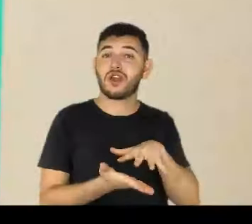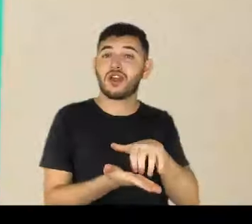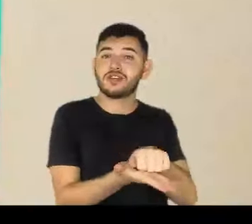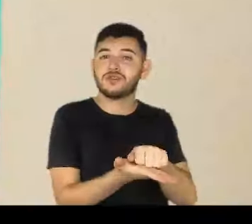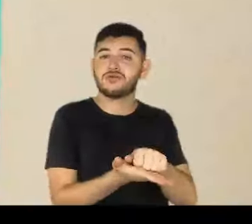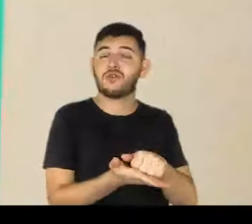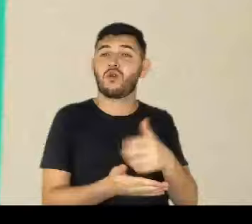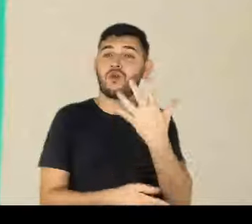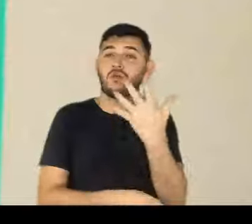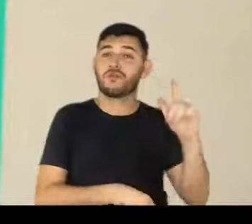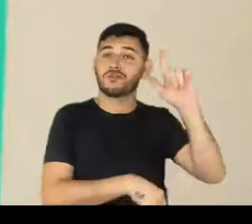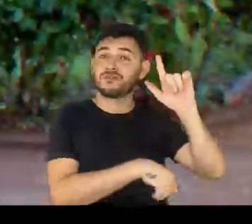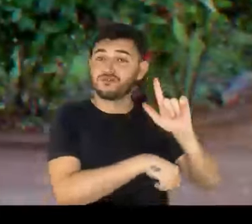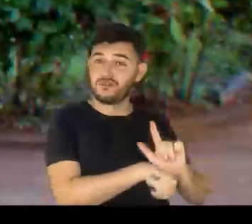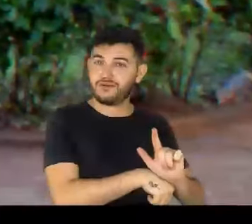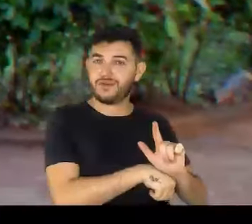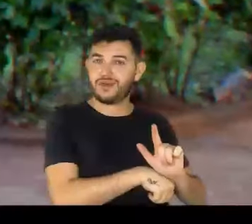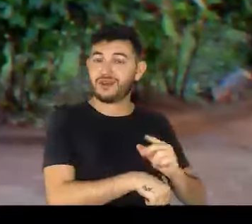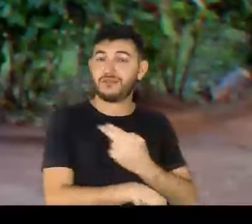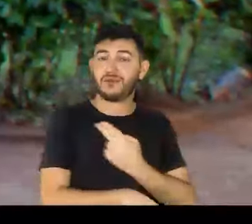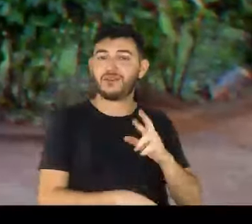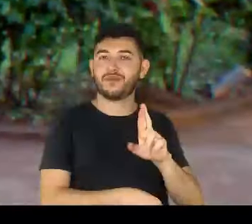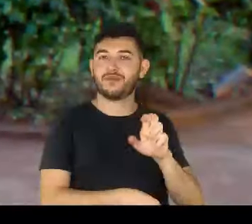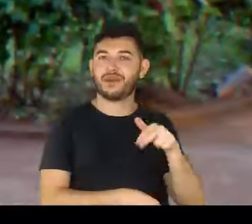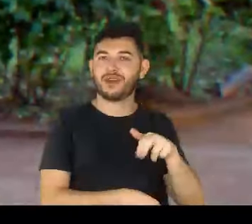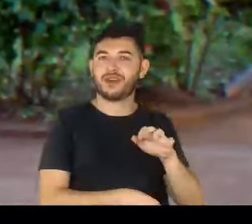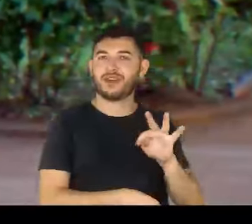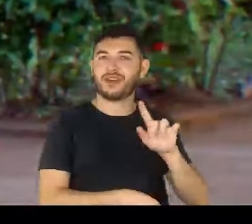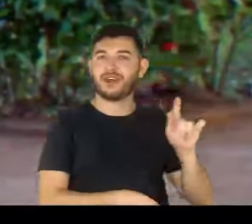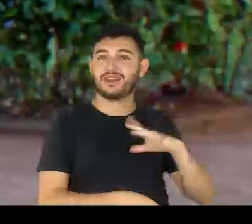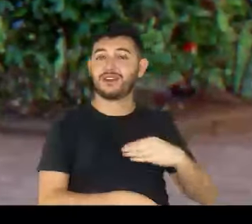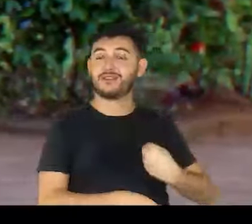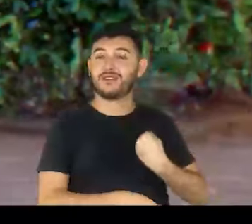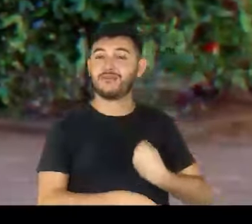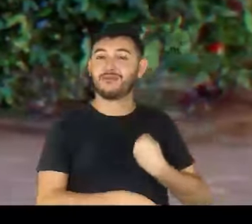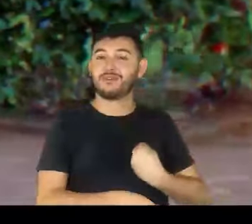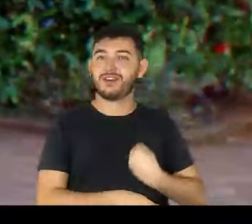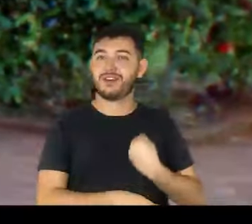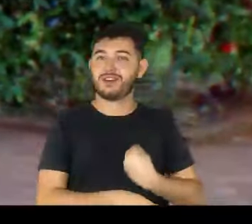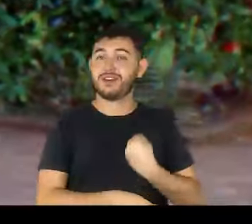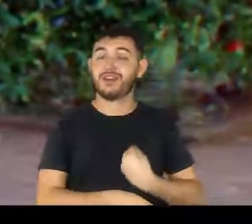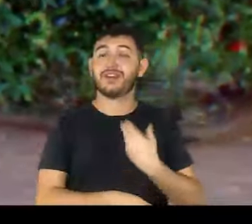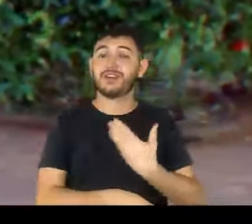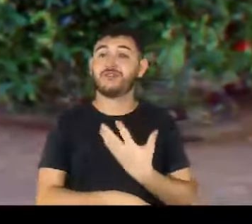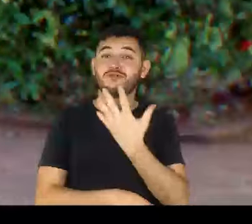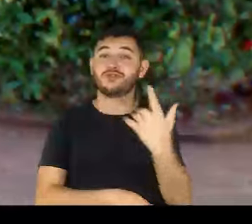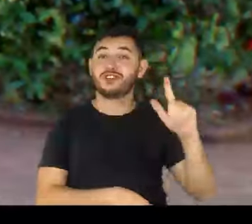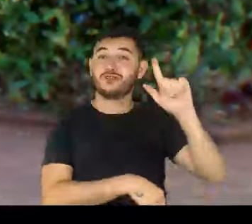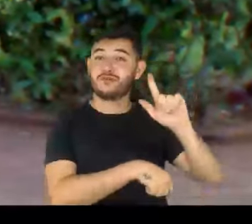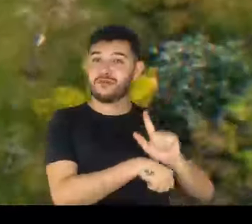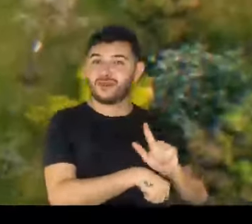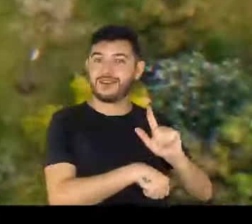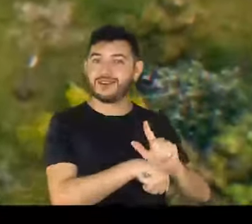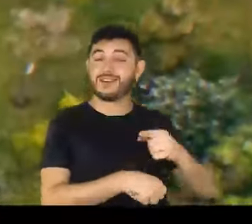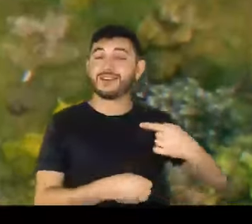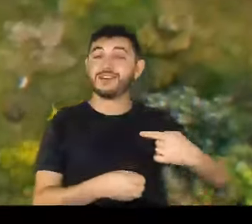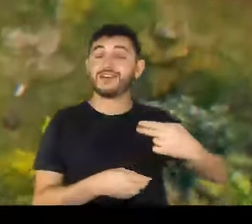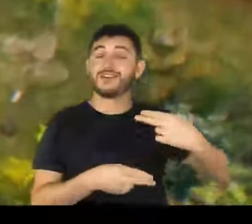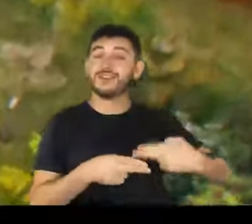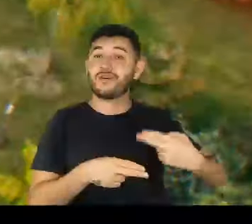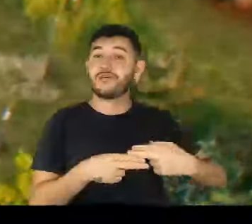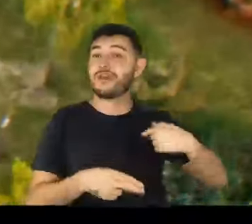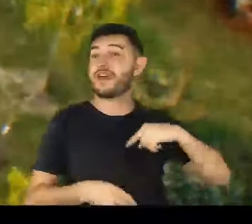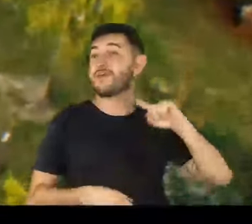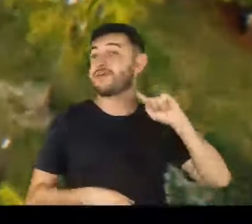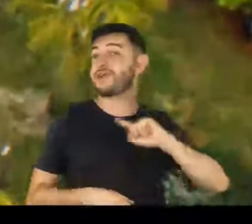como um Geoparque Mundial. Eu sou a Renata Carvalho e eu estou aqui no Geoparque Uberaba, em Minas Gerais. Vamos juntos